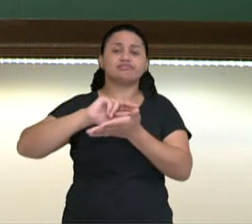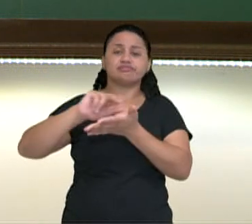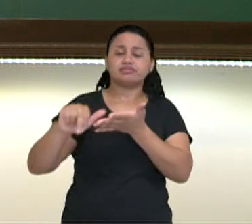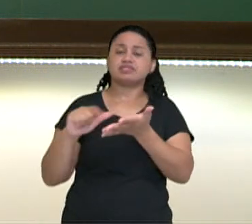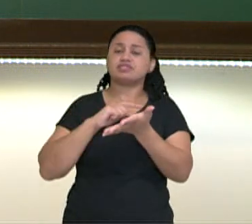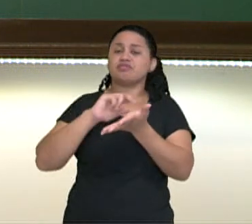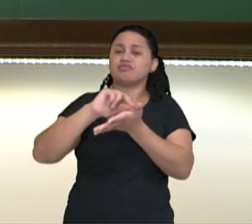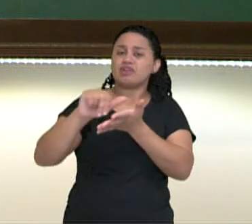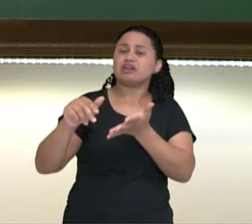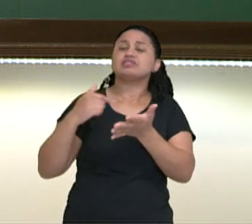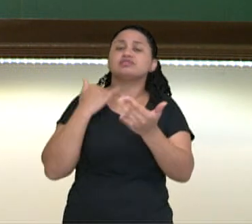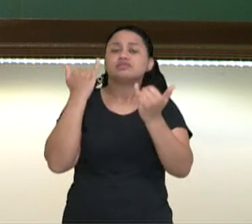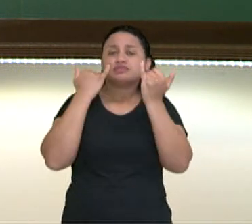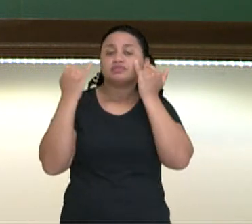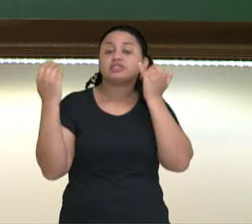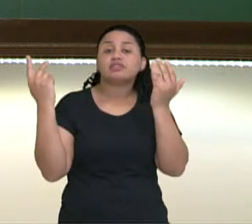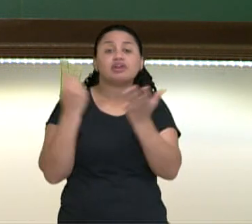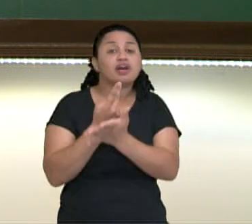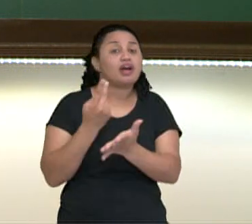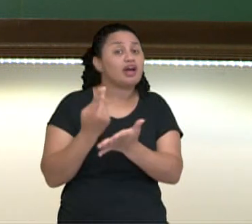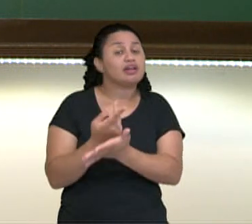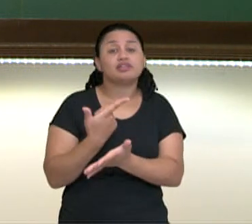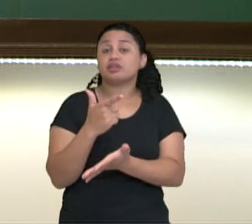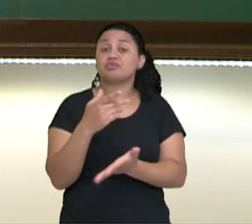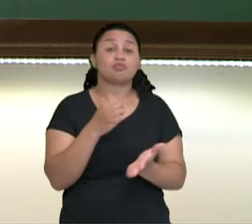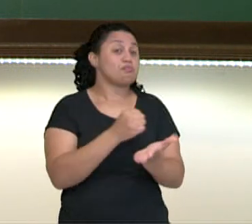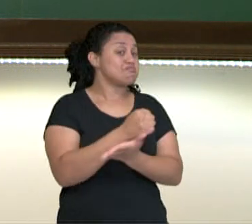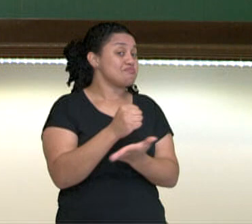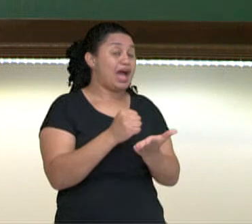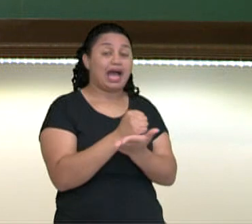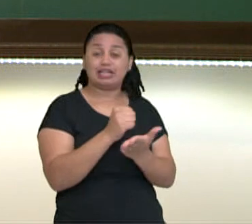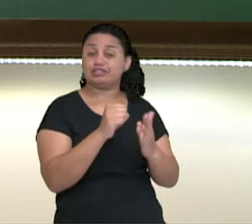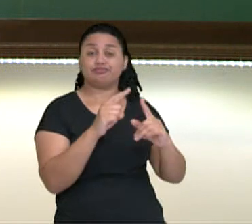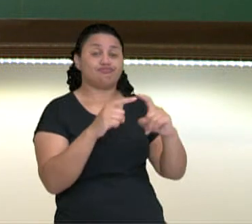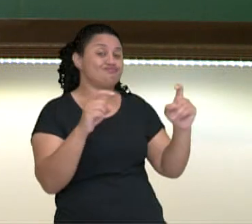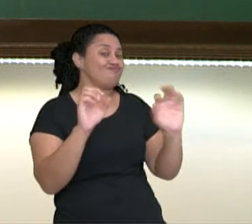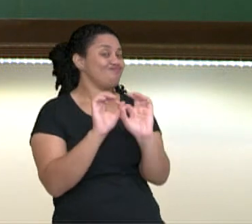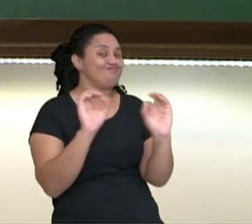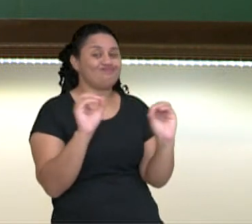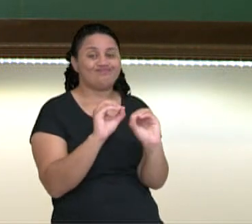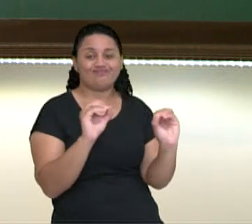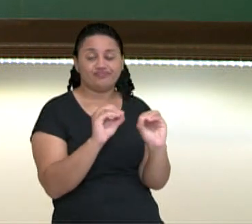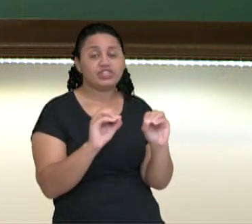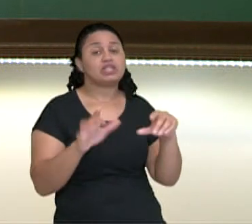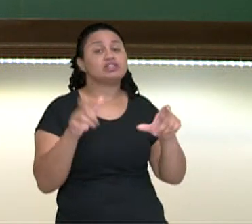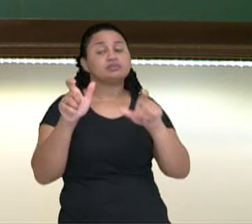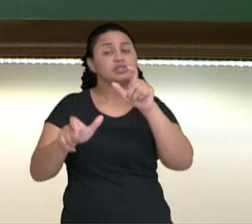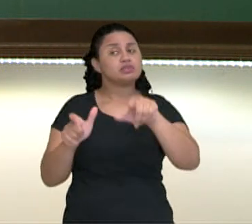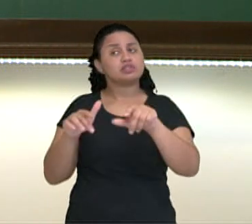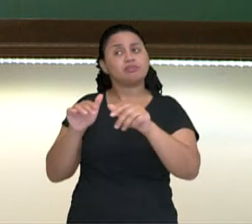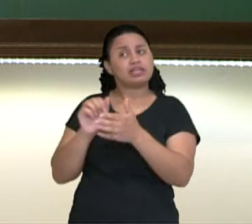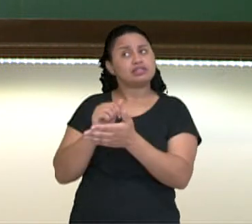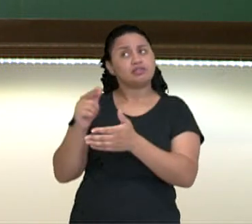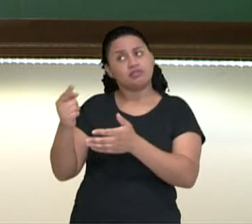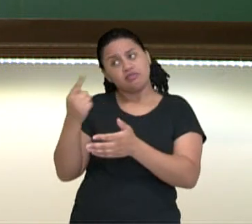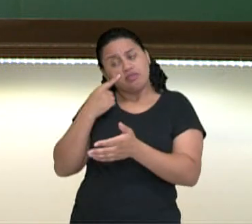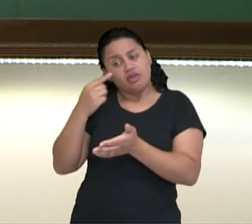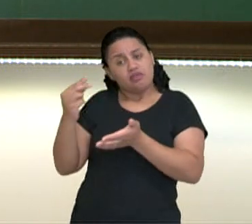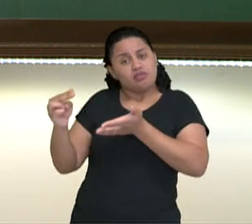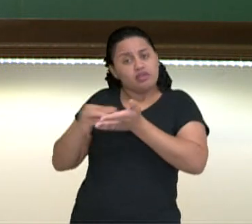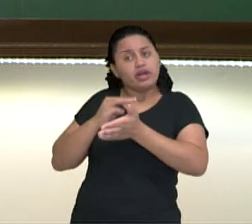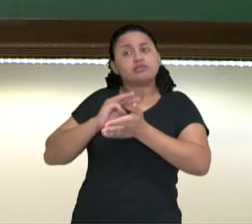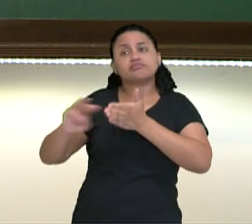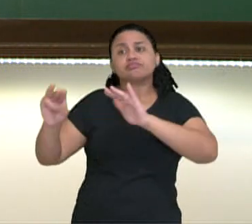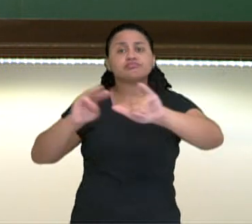notícias erradas que não têm fundo nenhum científico. As pessoas começam a compartilhar essas mensagens,